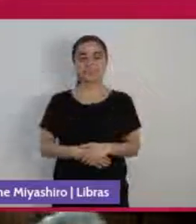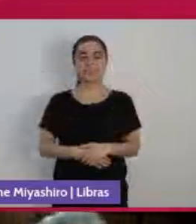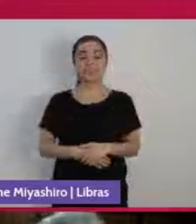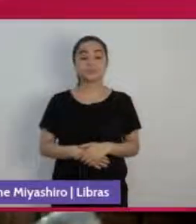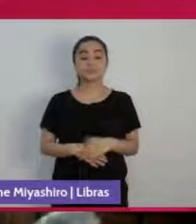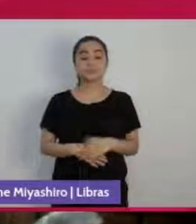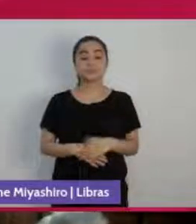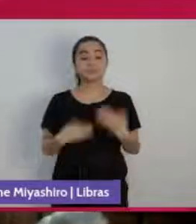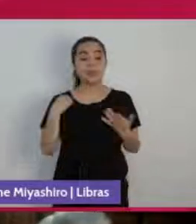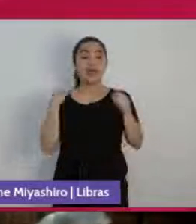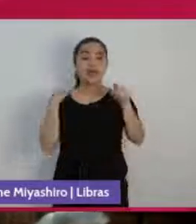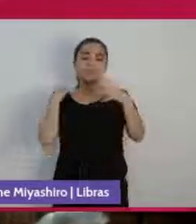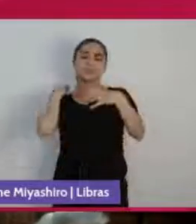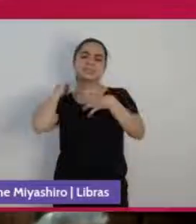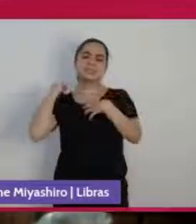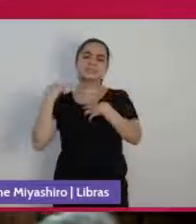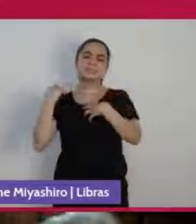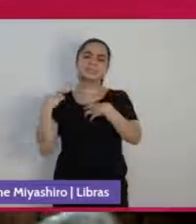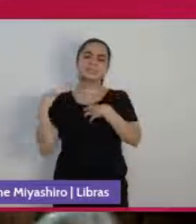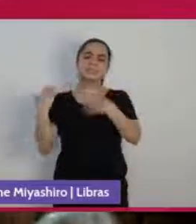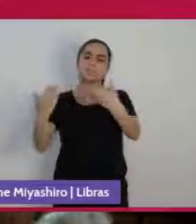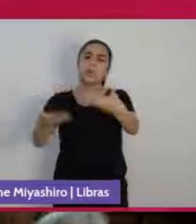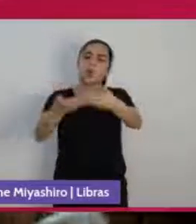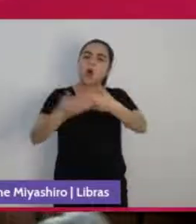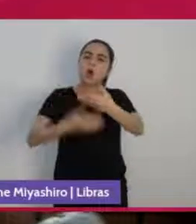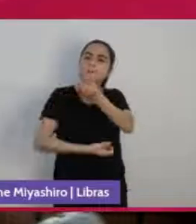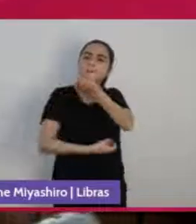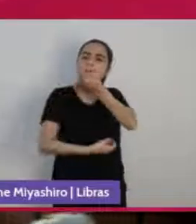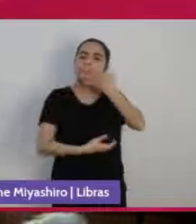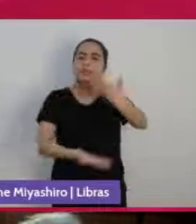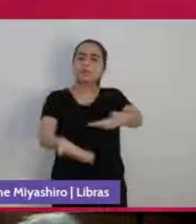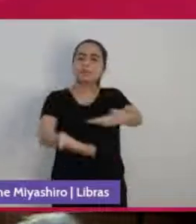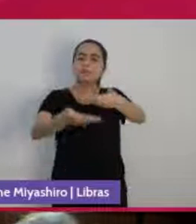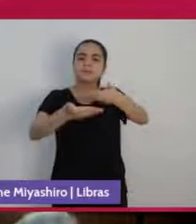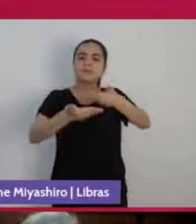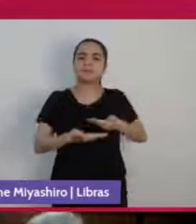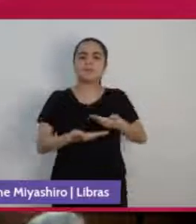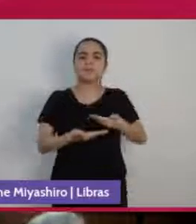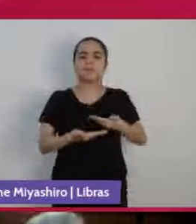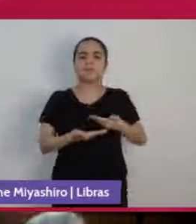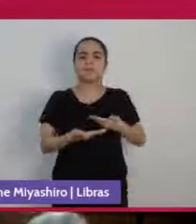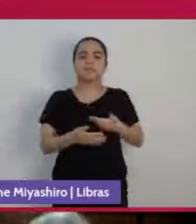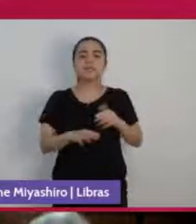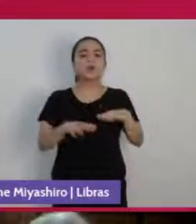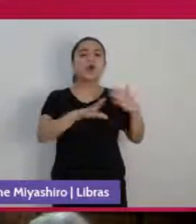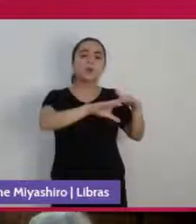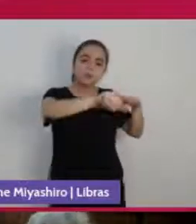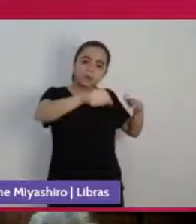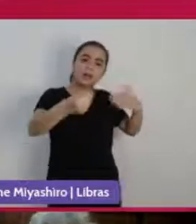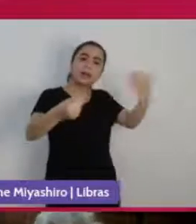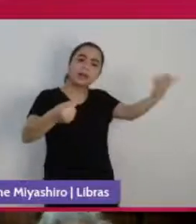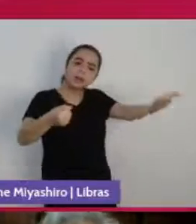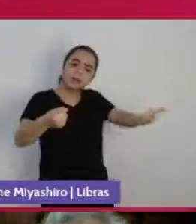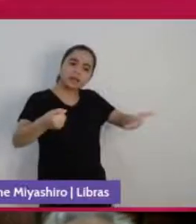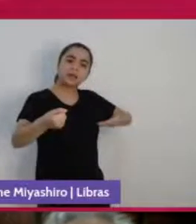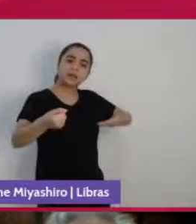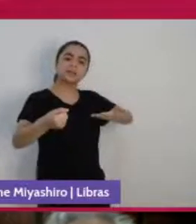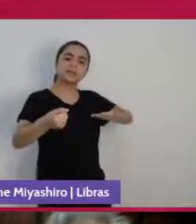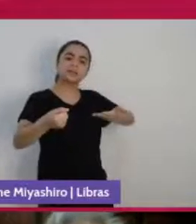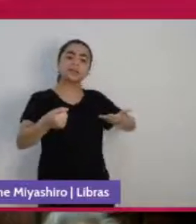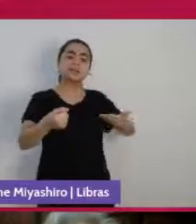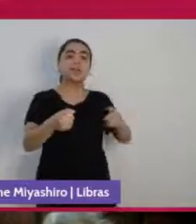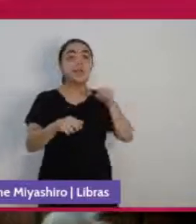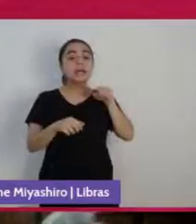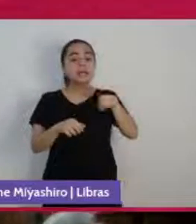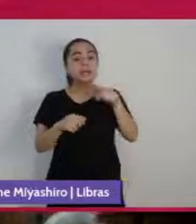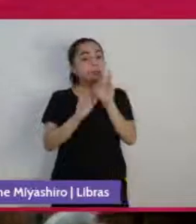fazer com que ela sinta que ela é bem-vinda na sala. Então, aquele movimento, entre, por favor. Isso faz